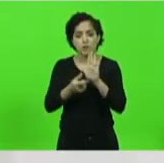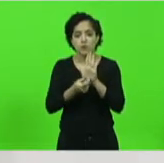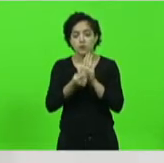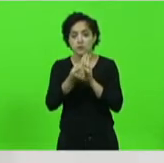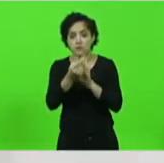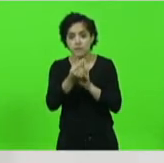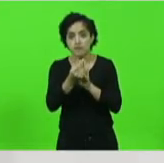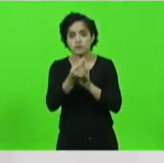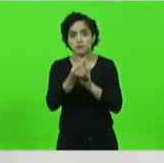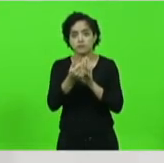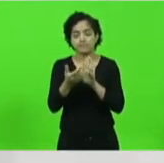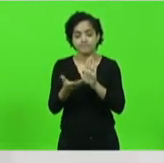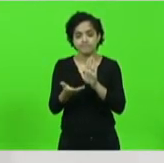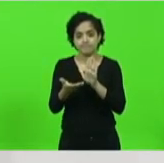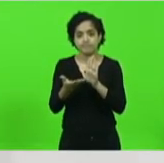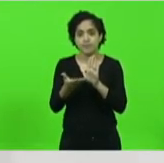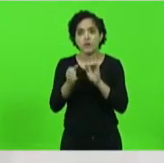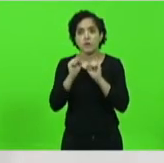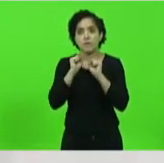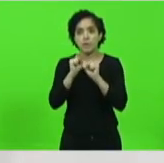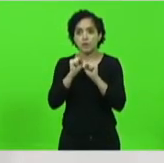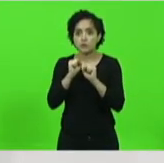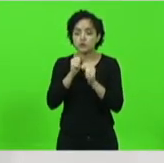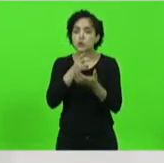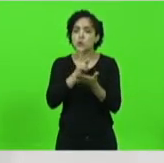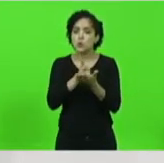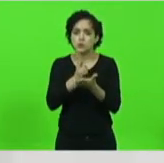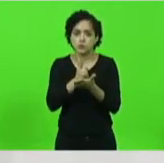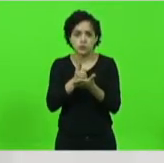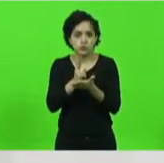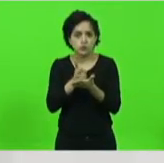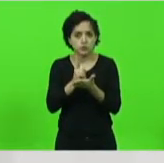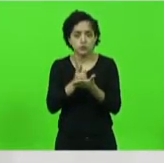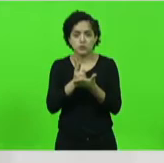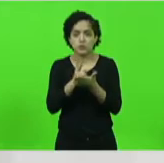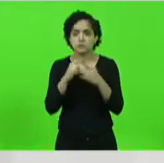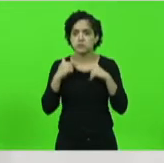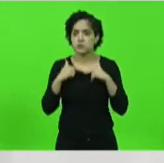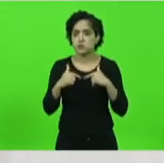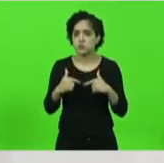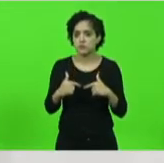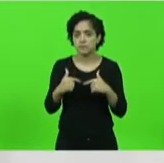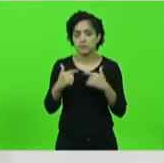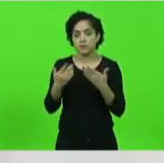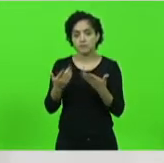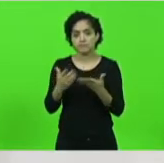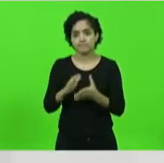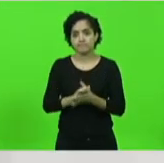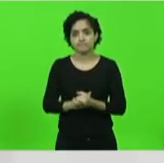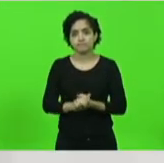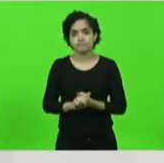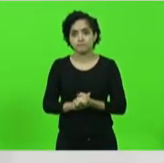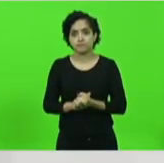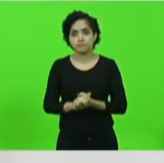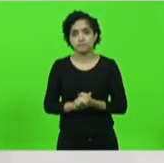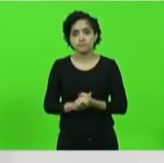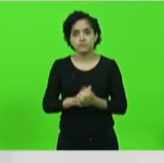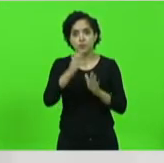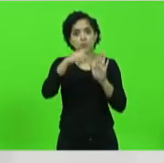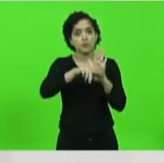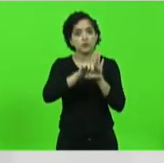dentro e continua dando a mesma isonomia entre as carreiras. O projeto está